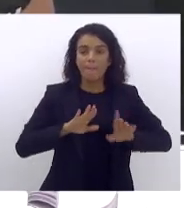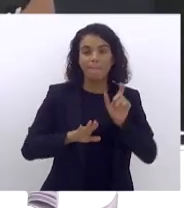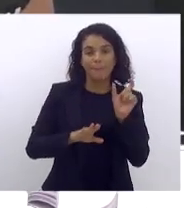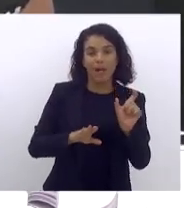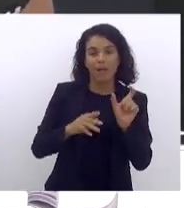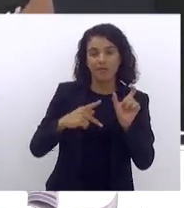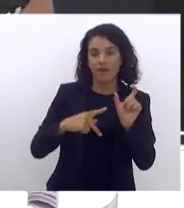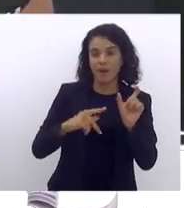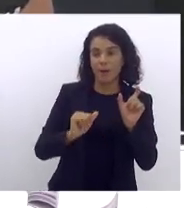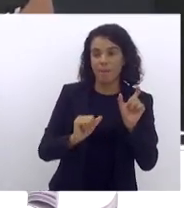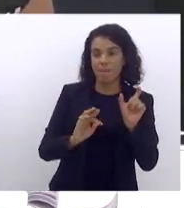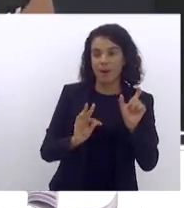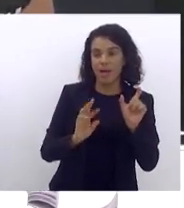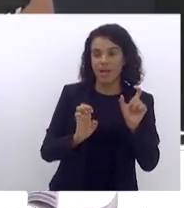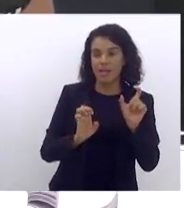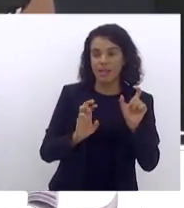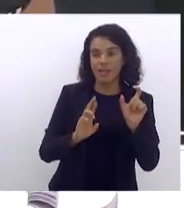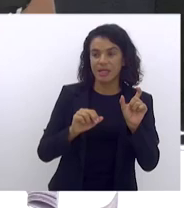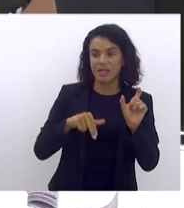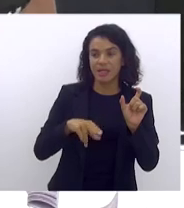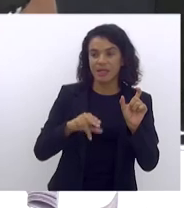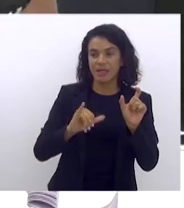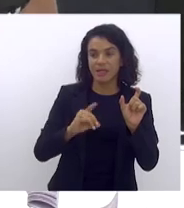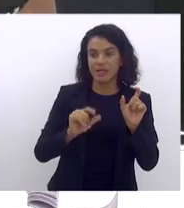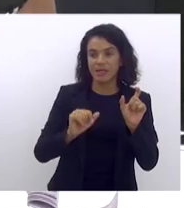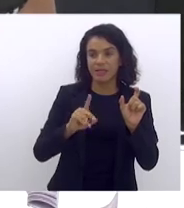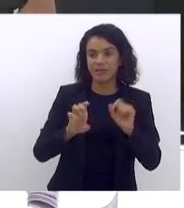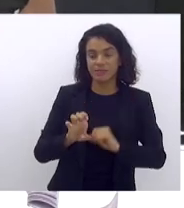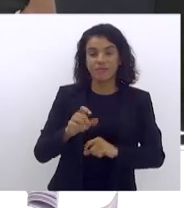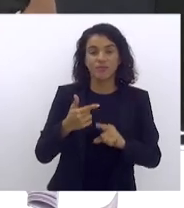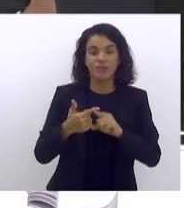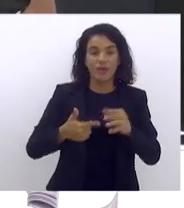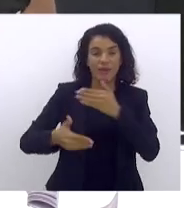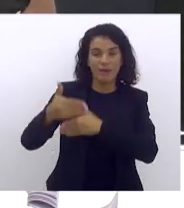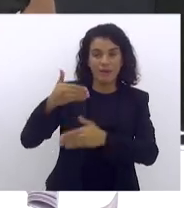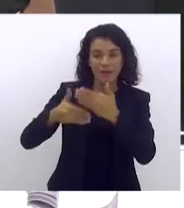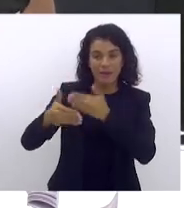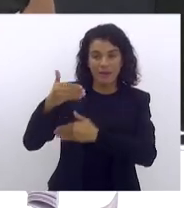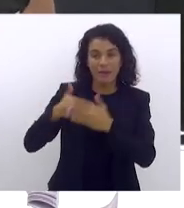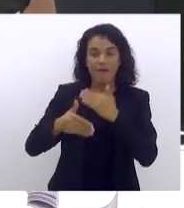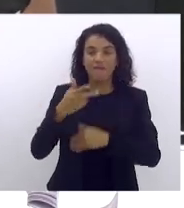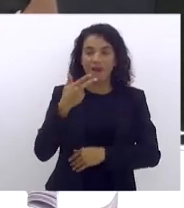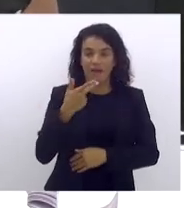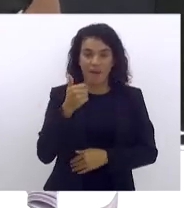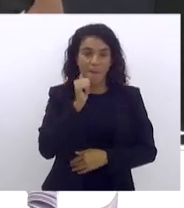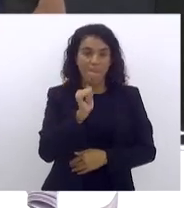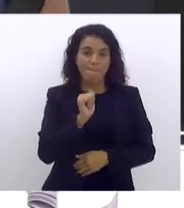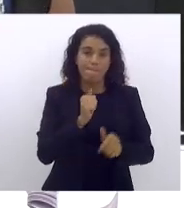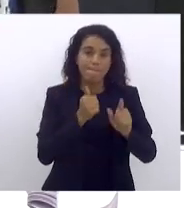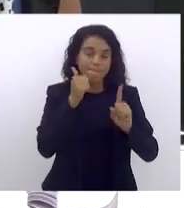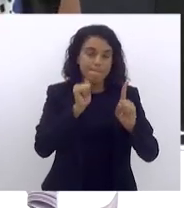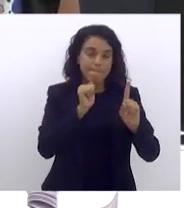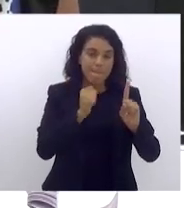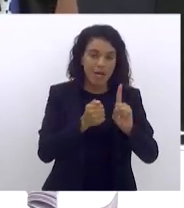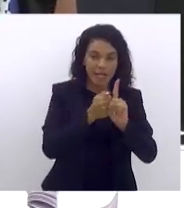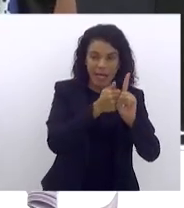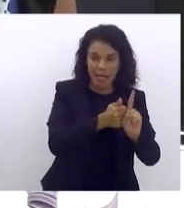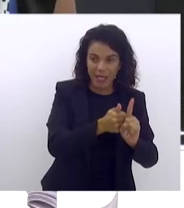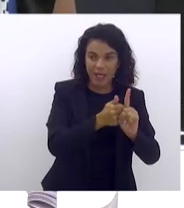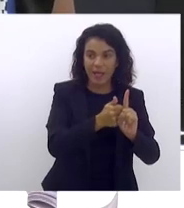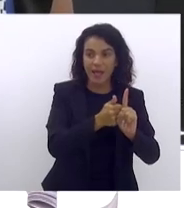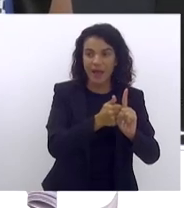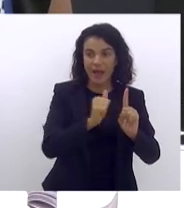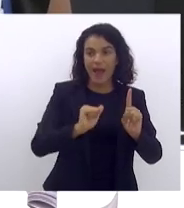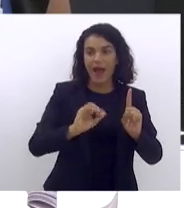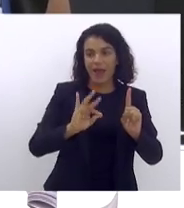Sim. Era um detalhe, mas é um detalhe muito importante, porque antigamente se fala muito da maternidade atípica, que é, de fato, as